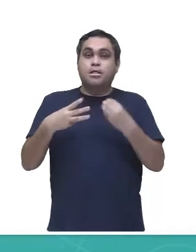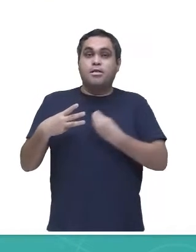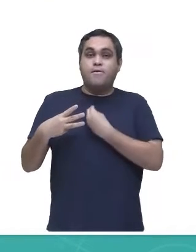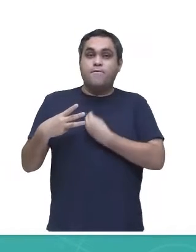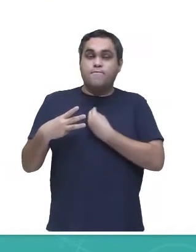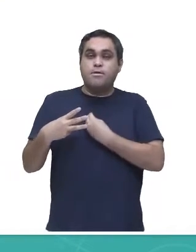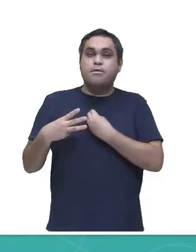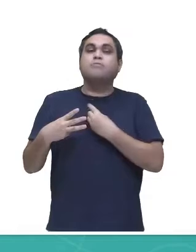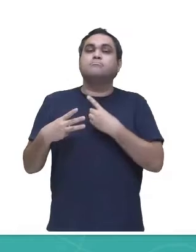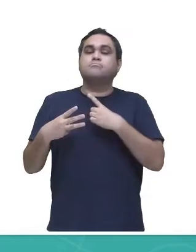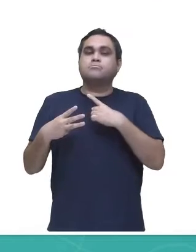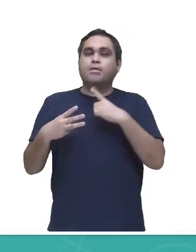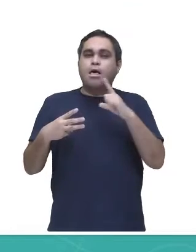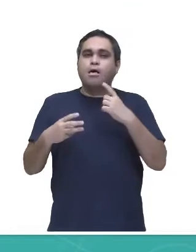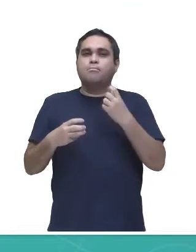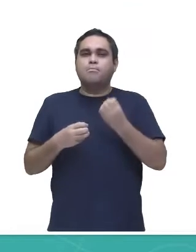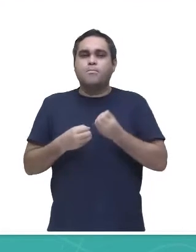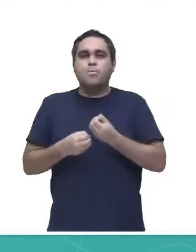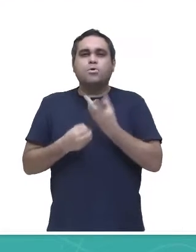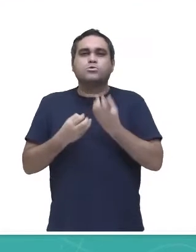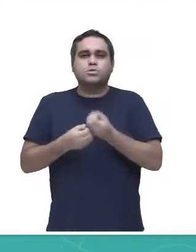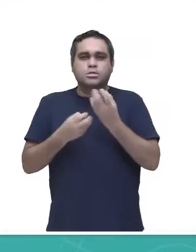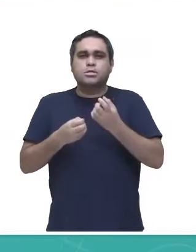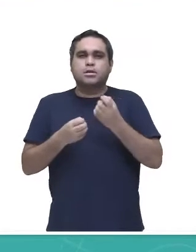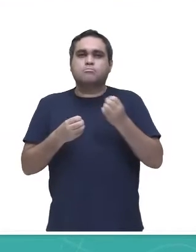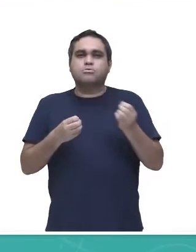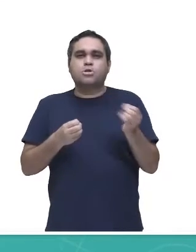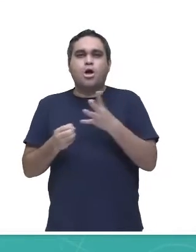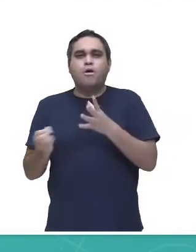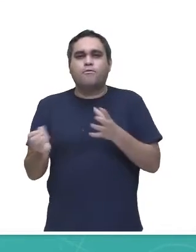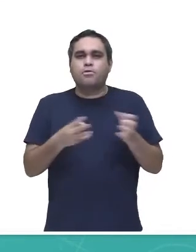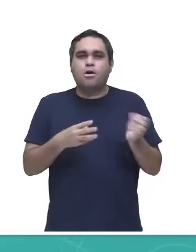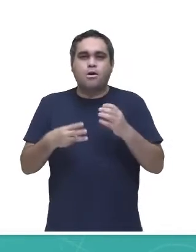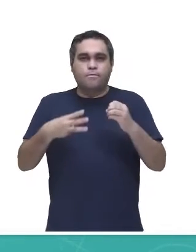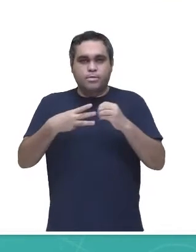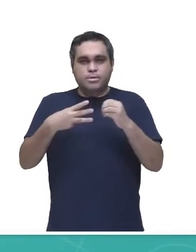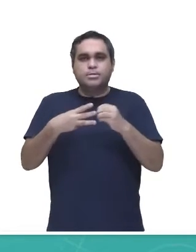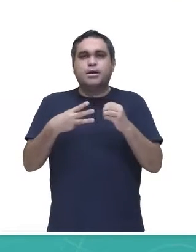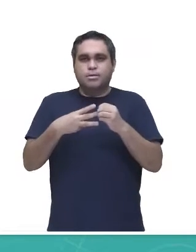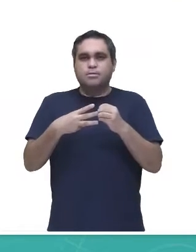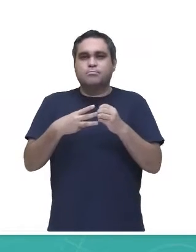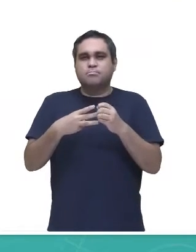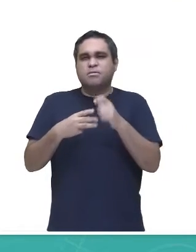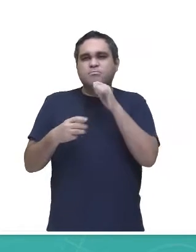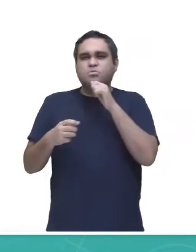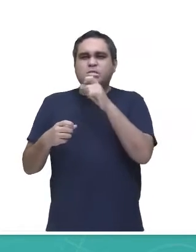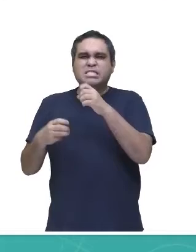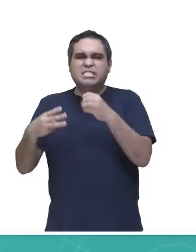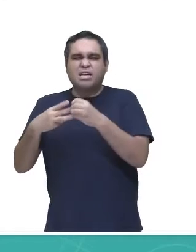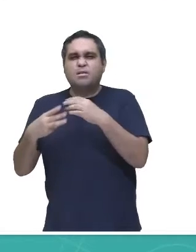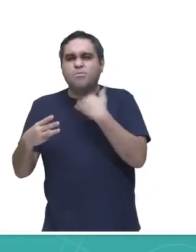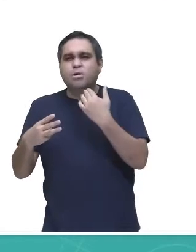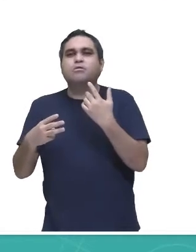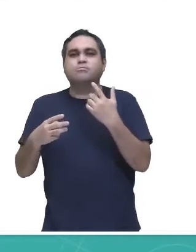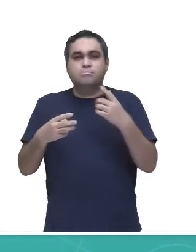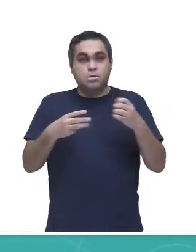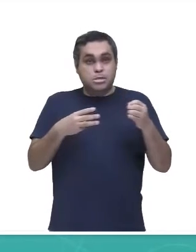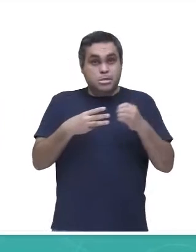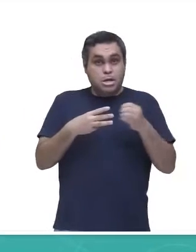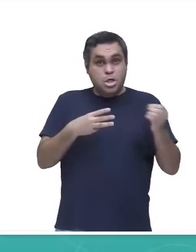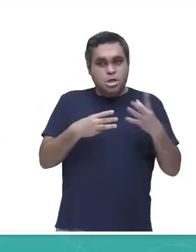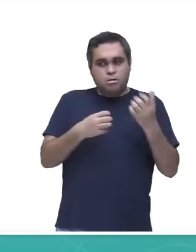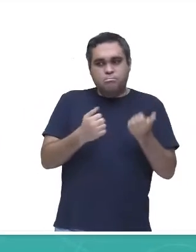divisão celular, produzindo novas células para substituir as que vão sendo desprendidas para a superfície da